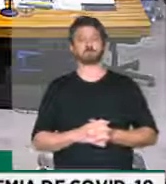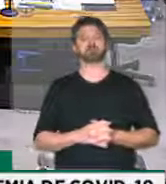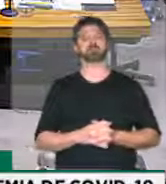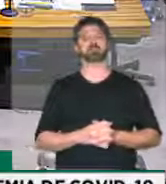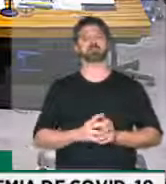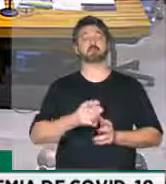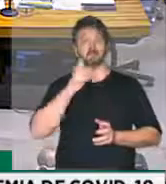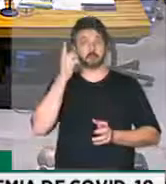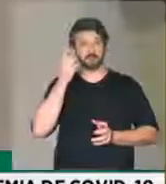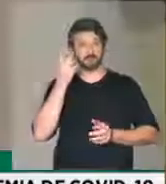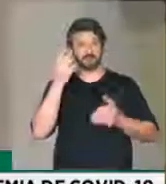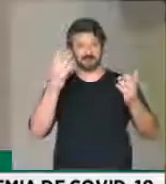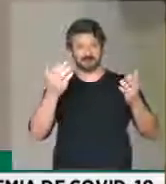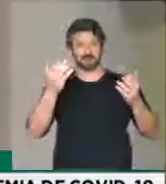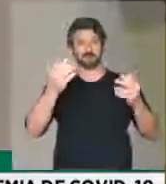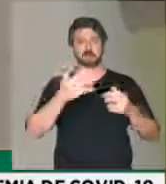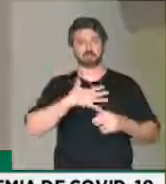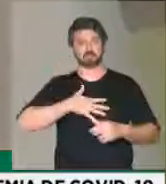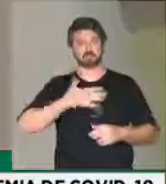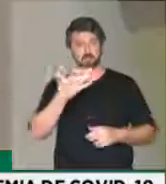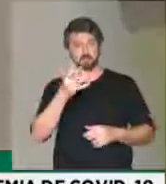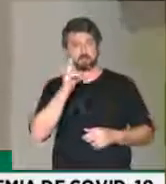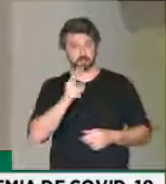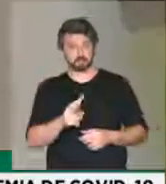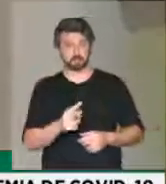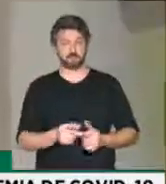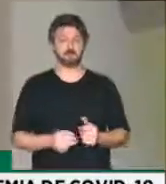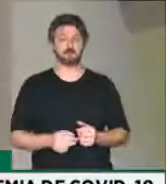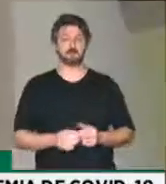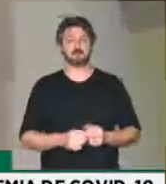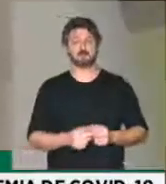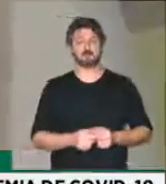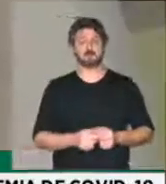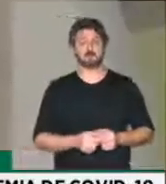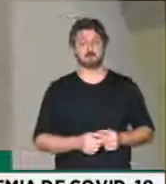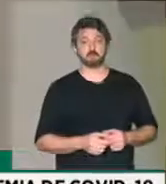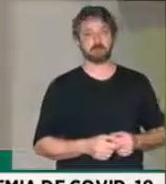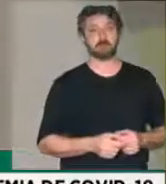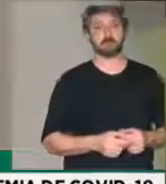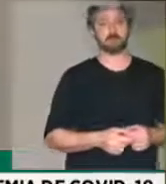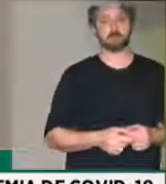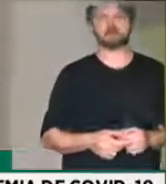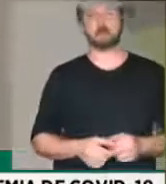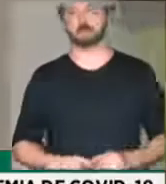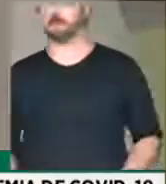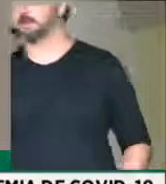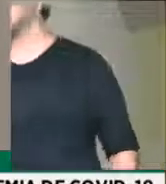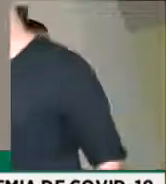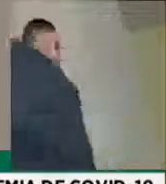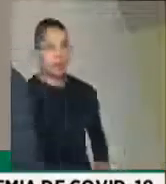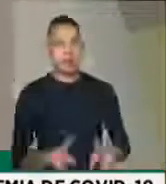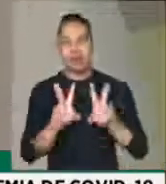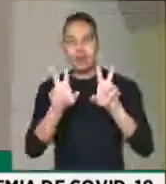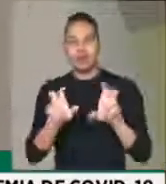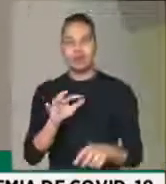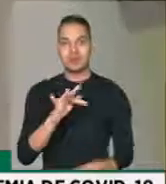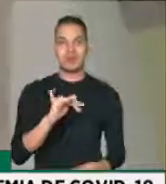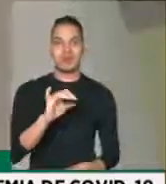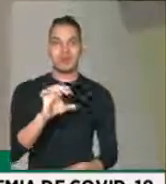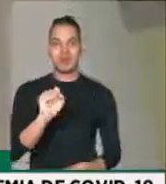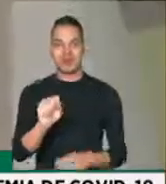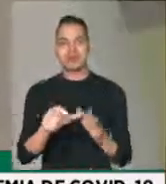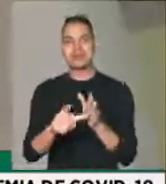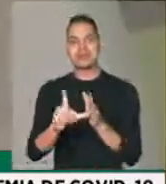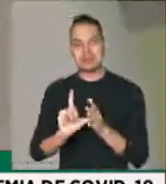Deputado Marcos Pereira, prazer em lhe ver. Dizer, deputado, antes de entrar no assunto do FIES, é lamentar aqui a fala